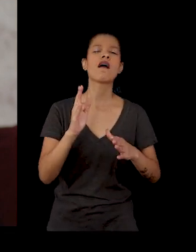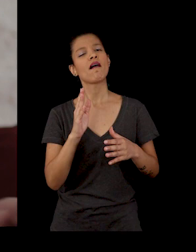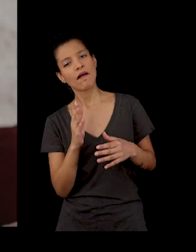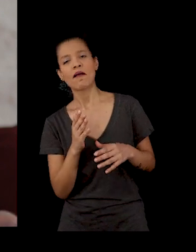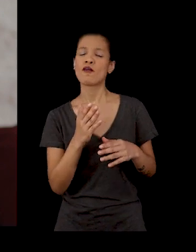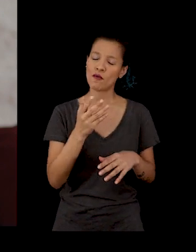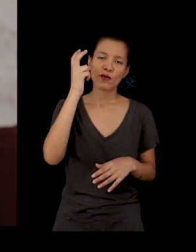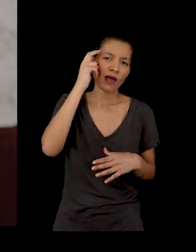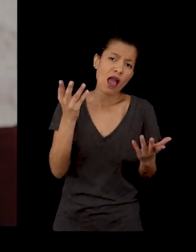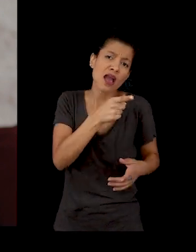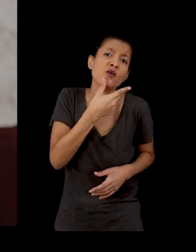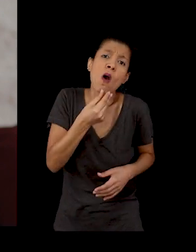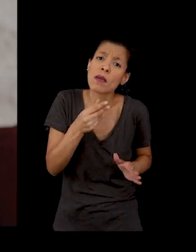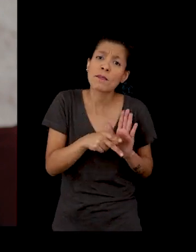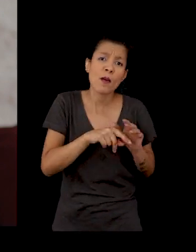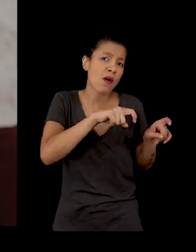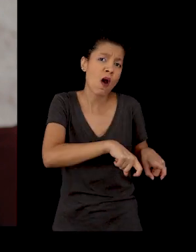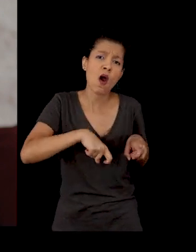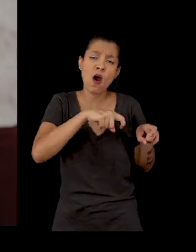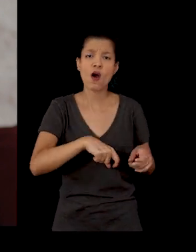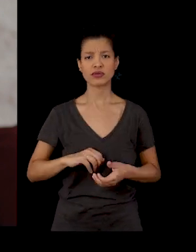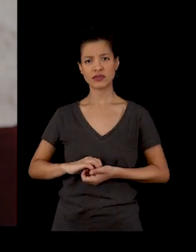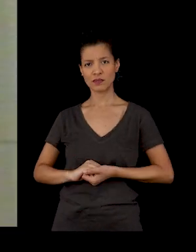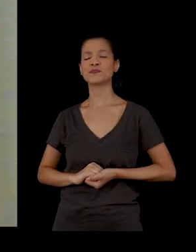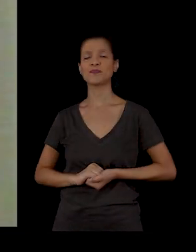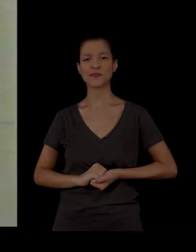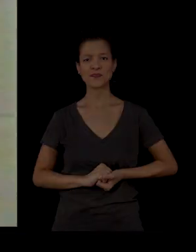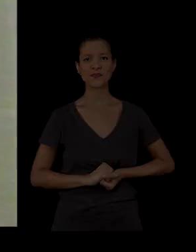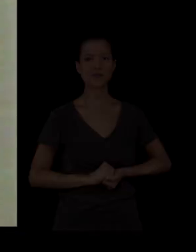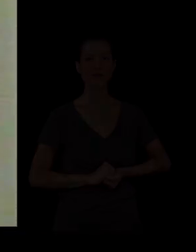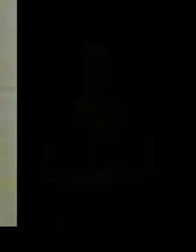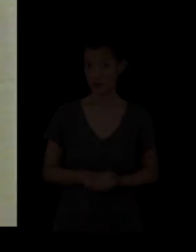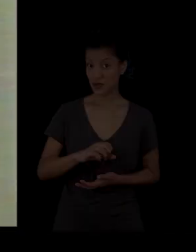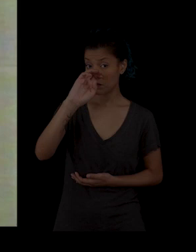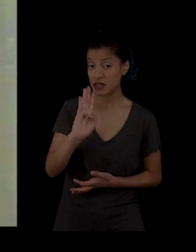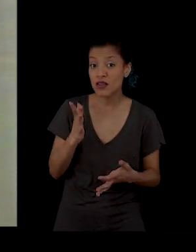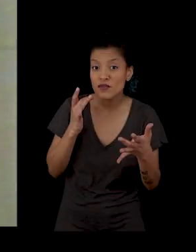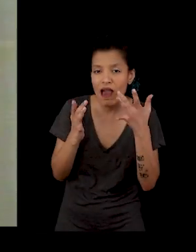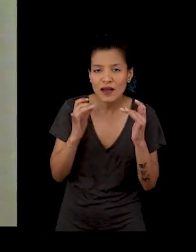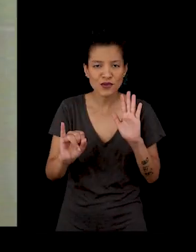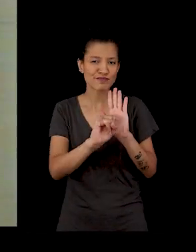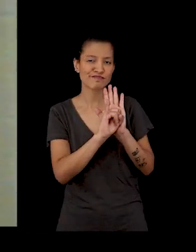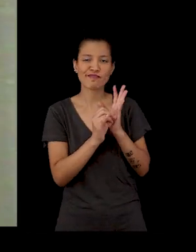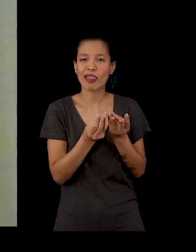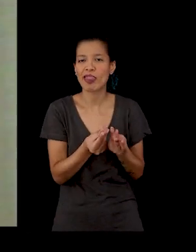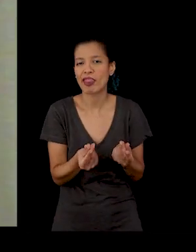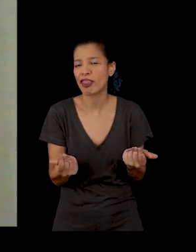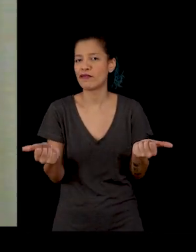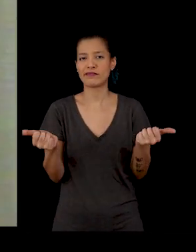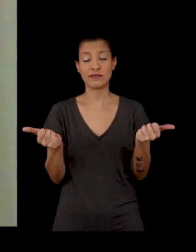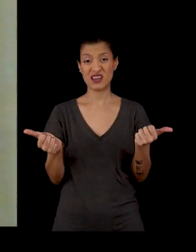Basicamente, culturalmente, de formação, ele era um homem da roça. O teatro brasileiro perdeu a sua identidade, né?